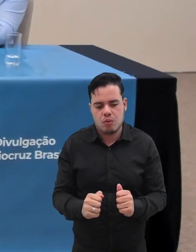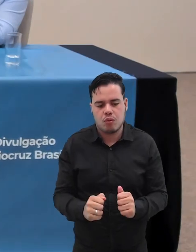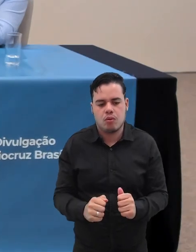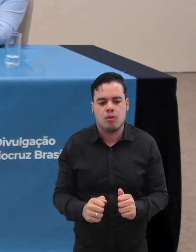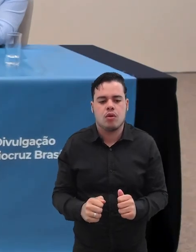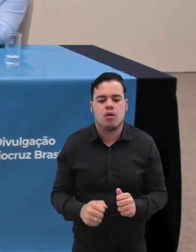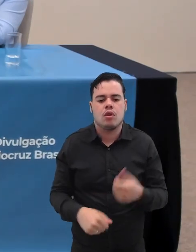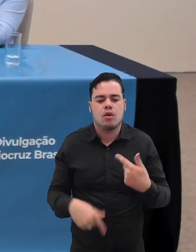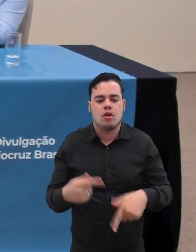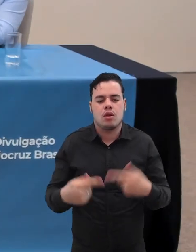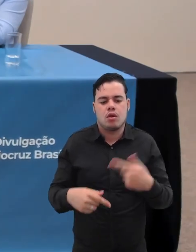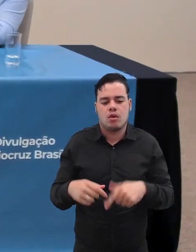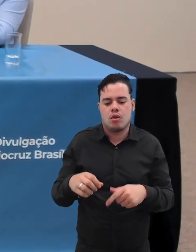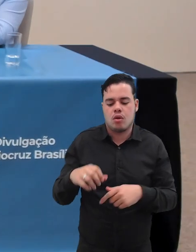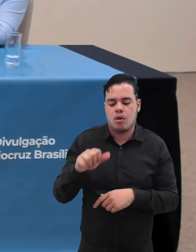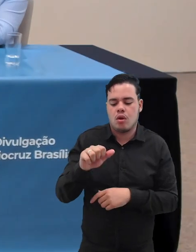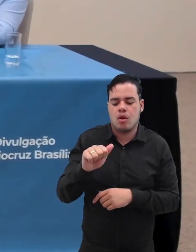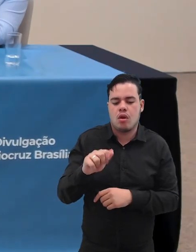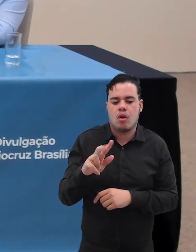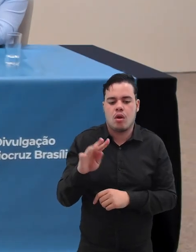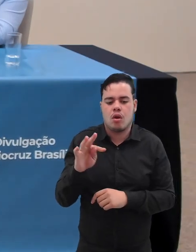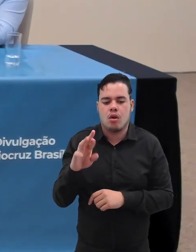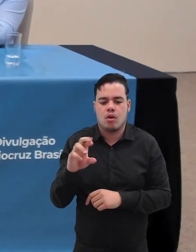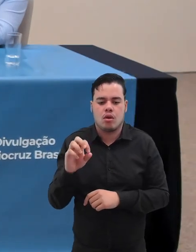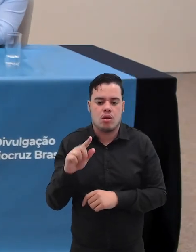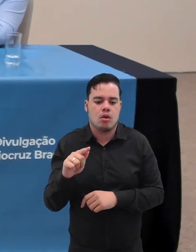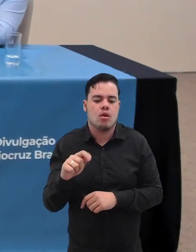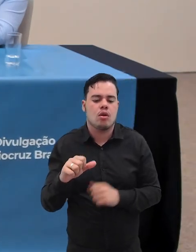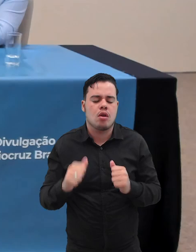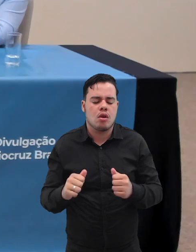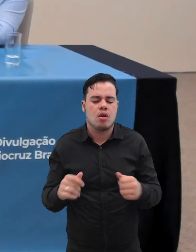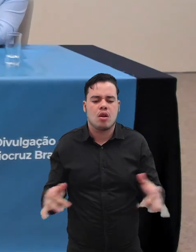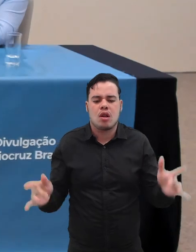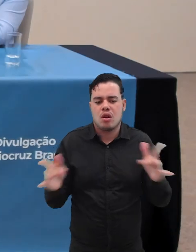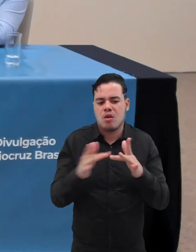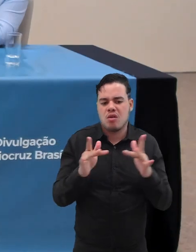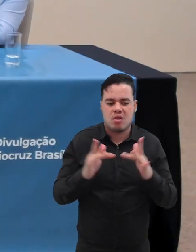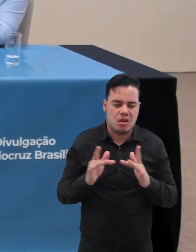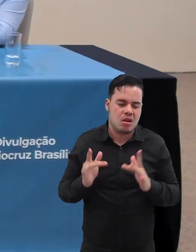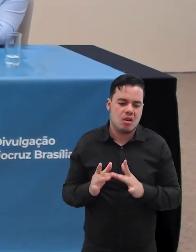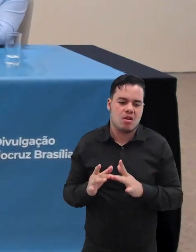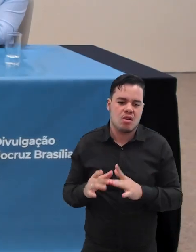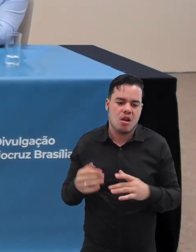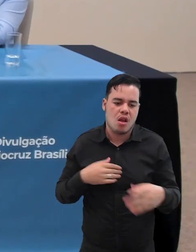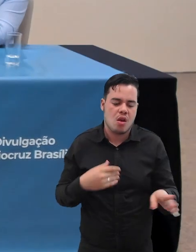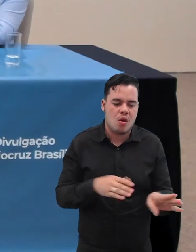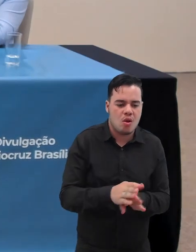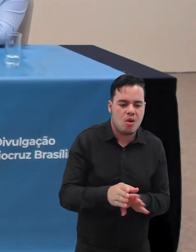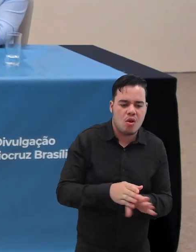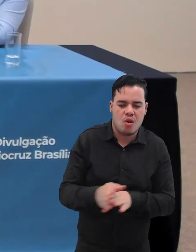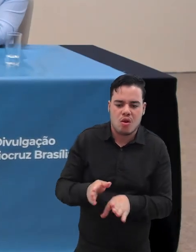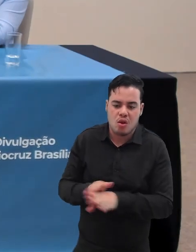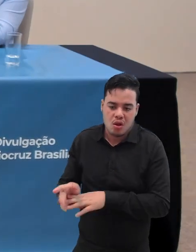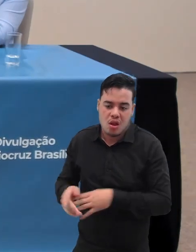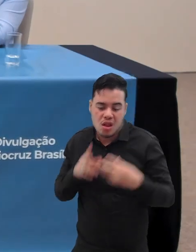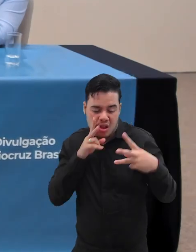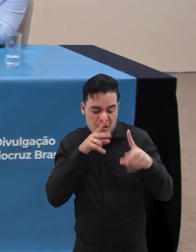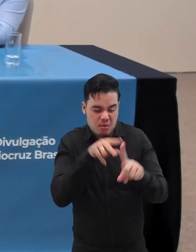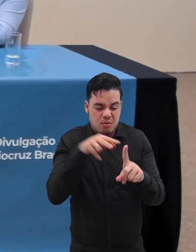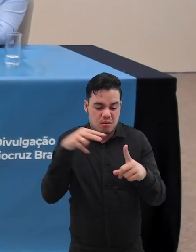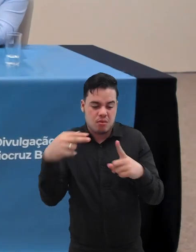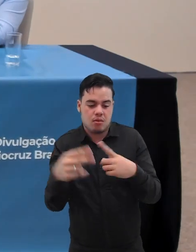concessão por outorga, eles também têm que se relacionar com a comunidade? Eu estou orientando um trabalho de rádio legislativa na perspectiva da educação